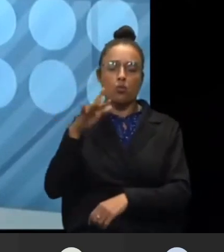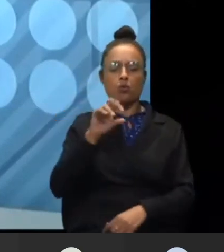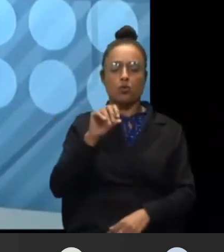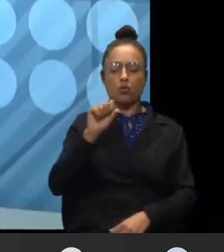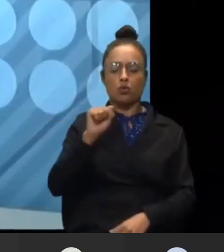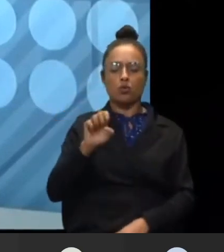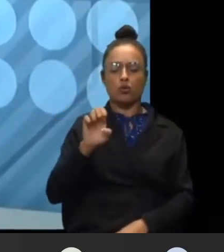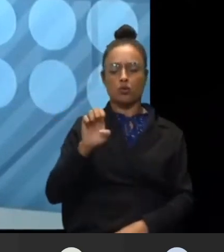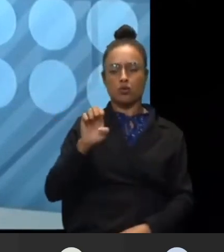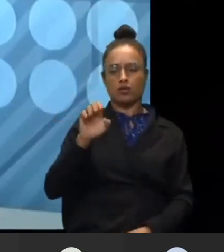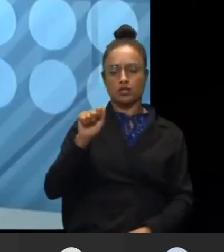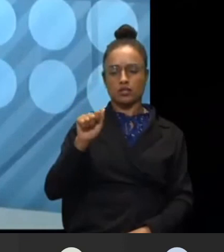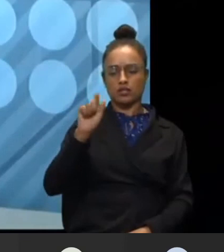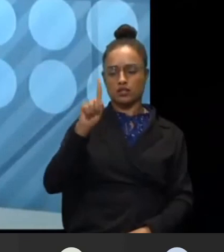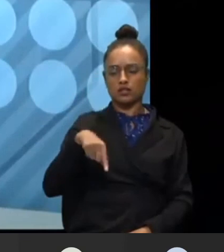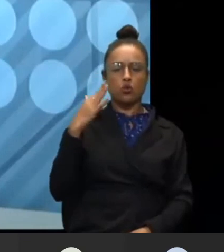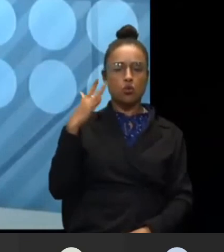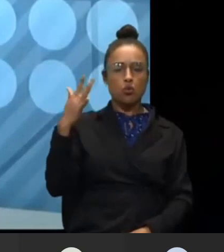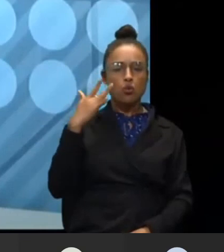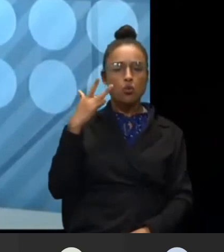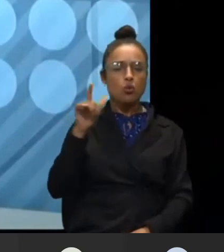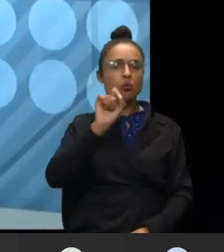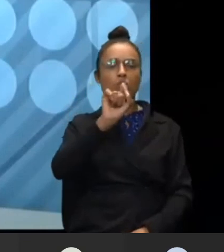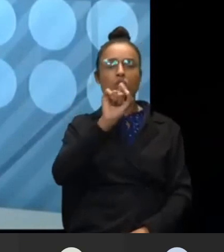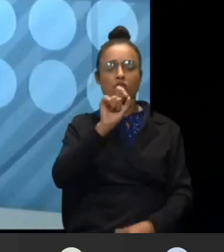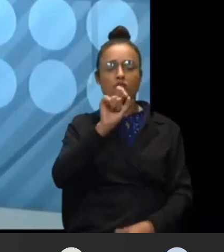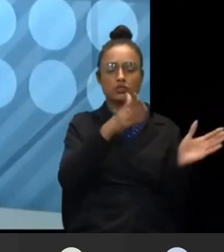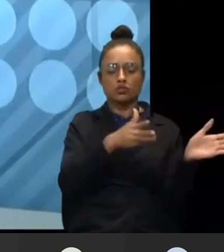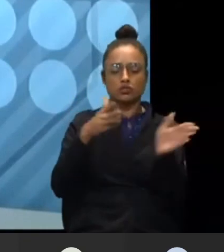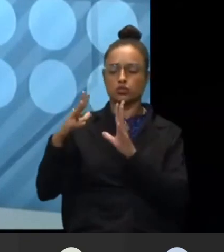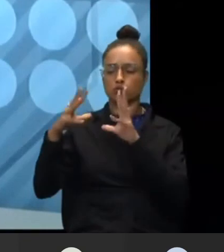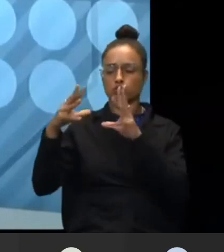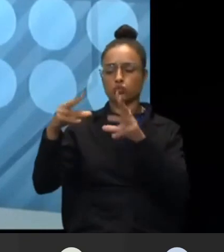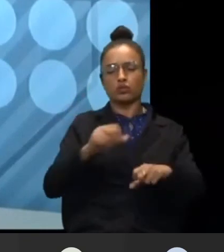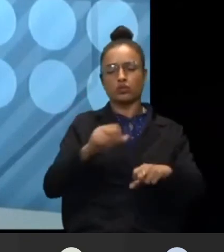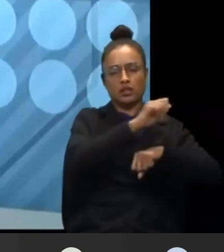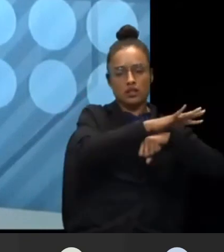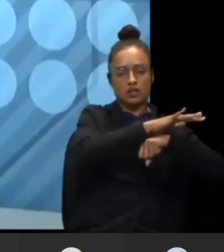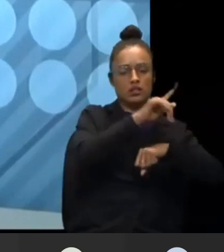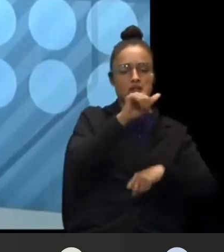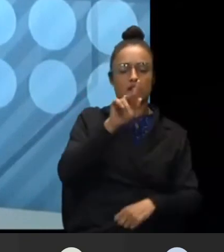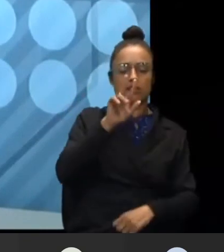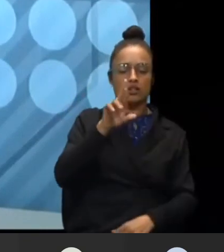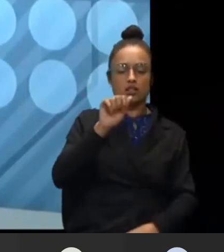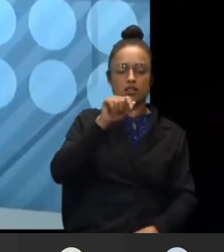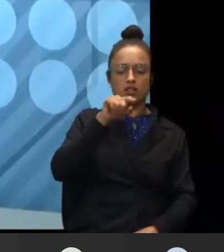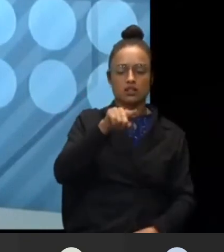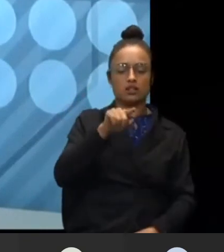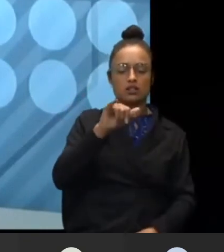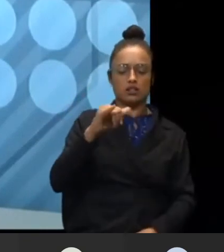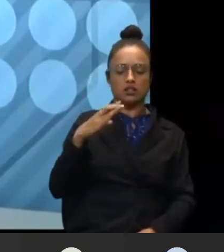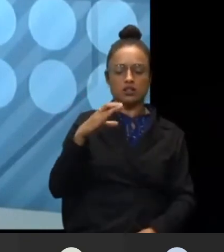rosa, o aparecimento dessa coloração rosa quer dizer o quê? Que todo o ácido graxo do meio já reagiu